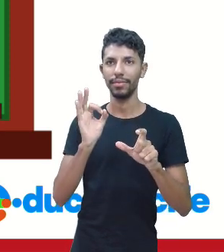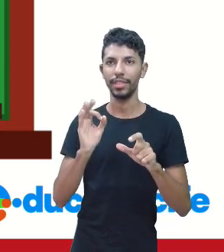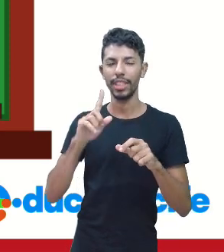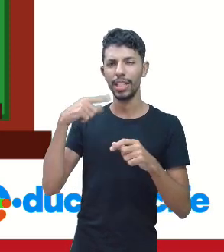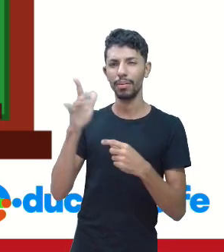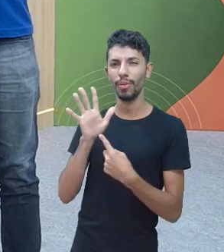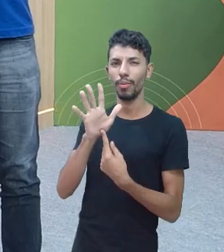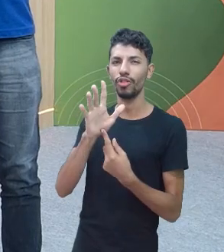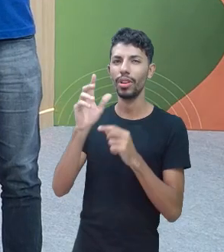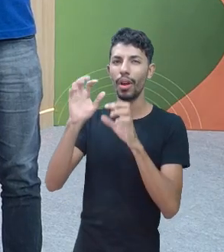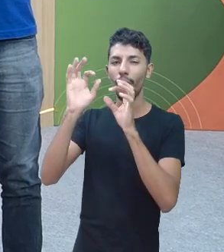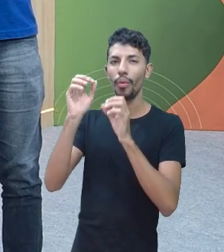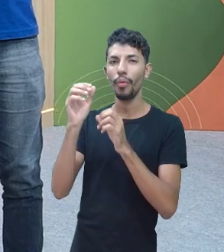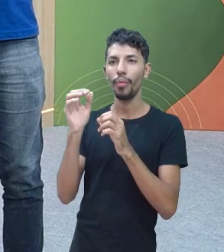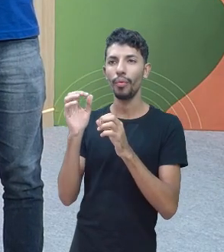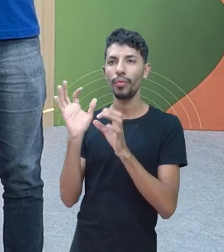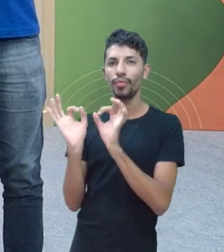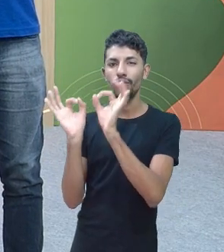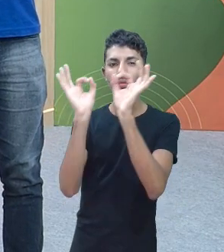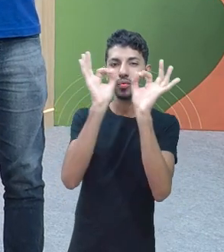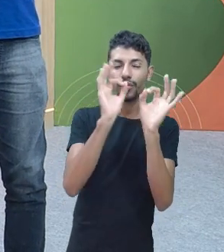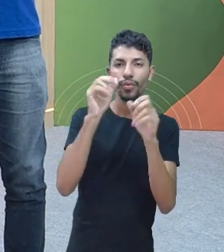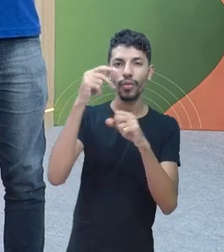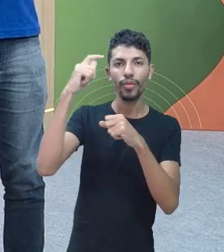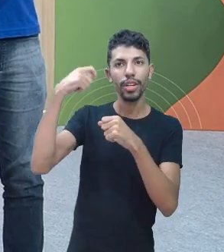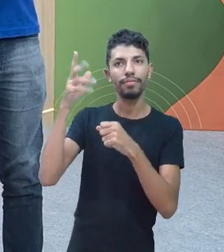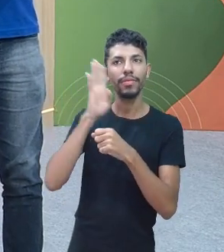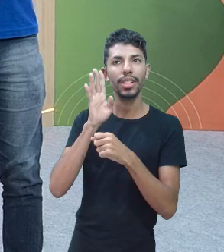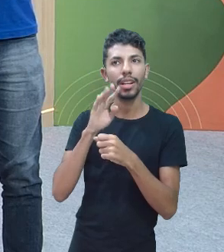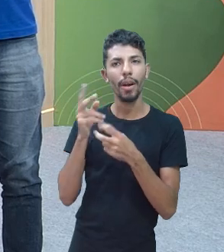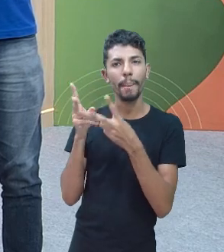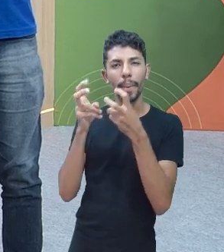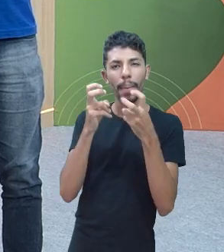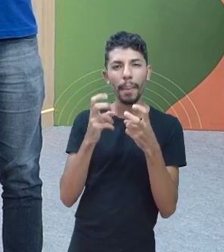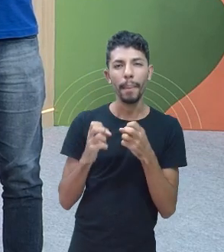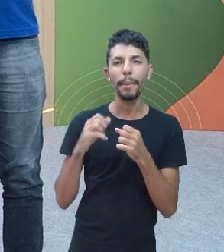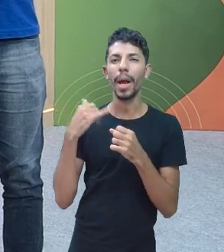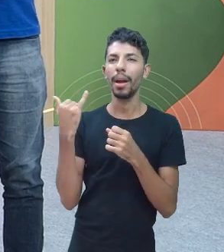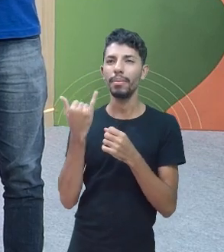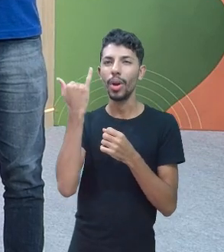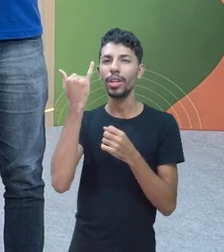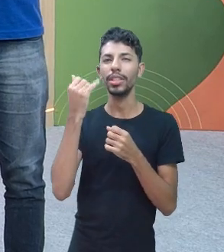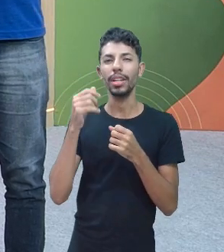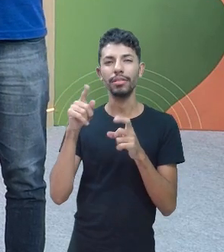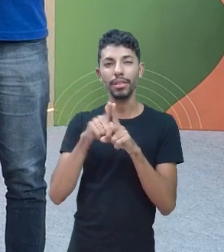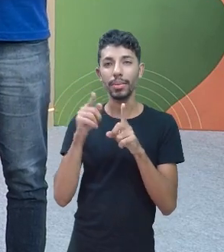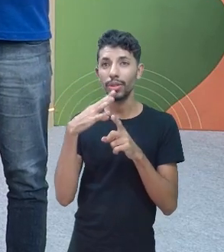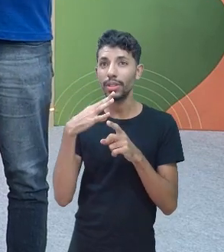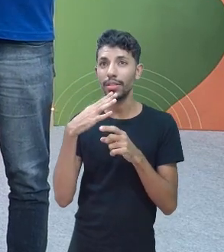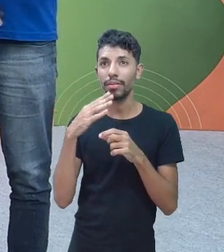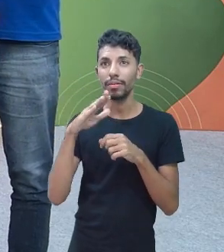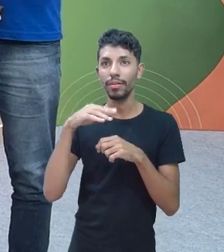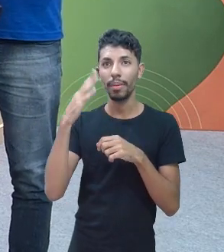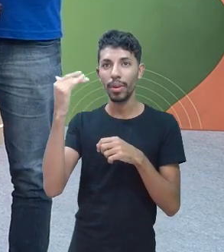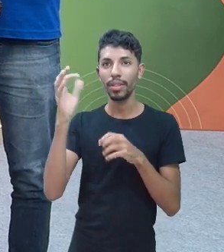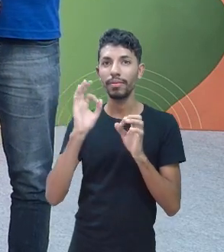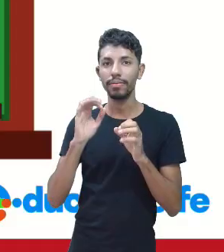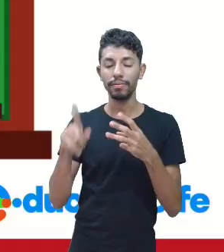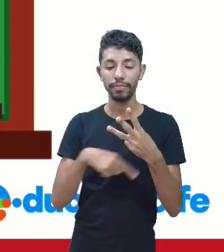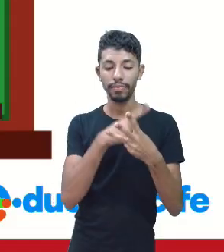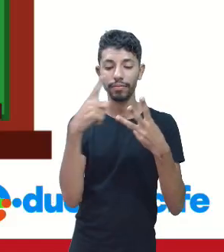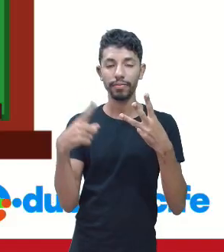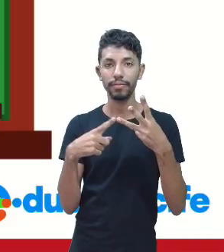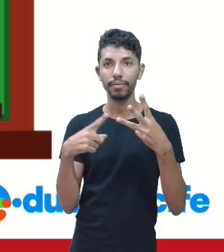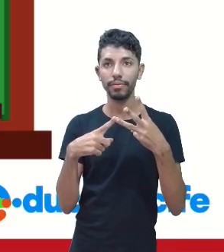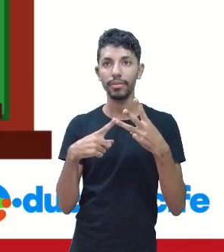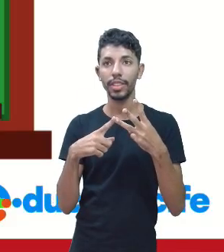muito legal analisando duas representações bem importantes e conhecidas da independência do Brasil. E o terceiro ponto,